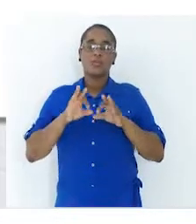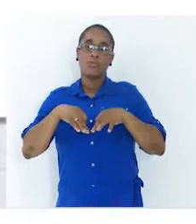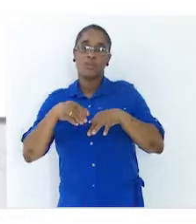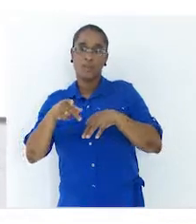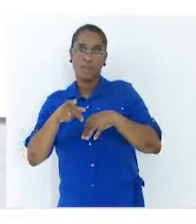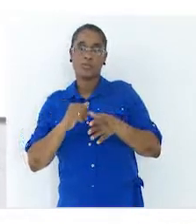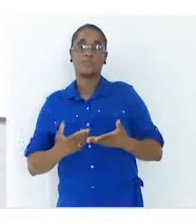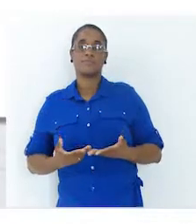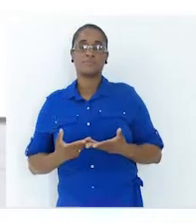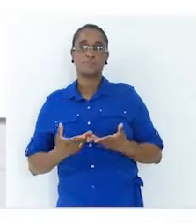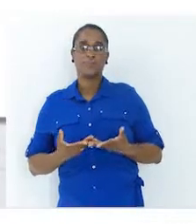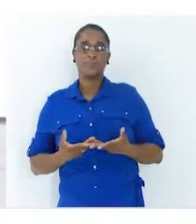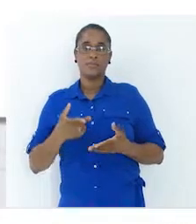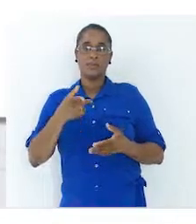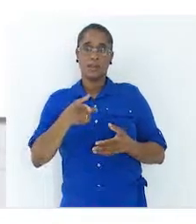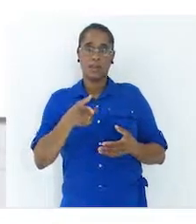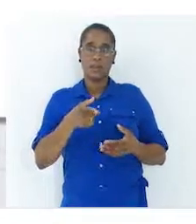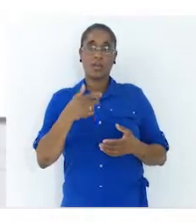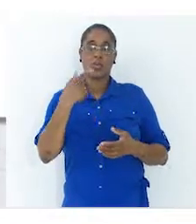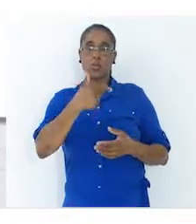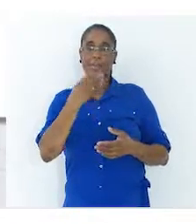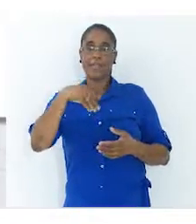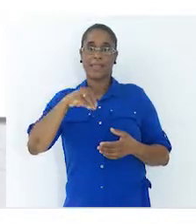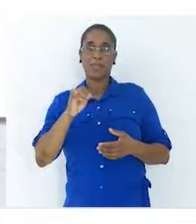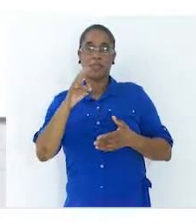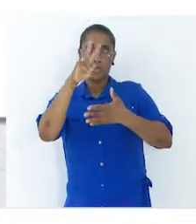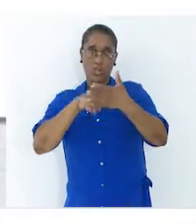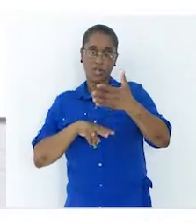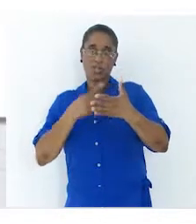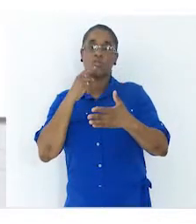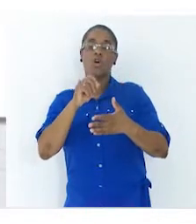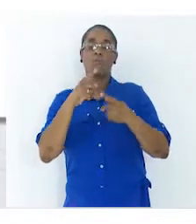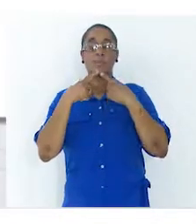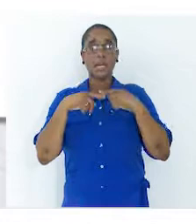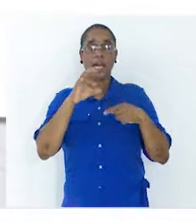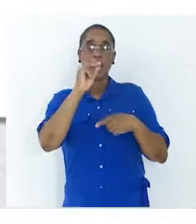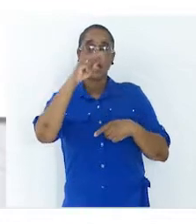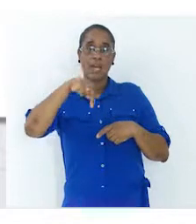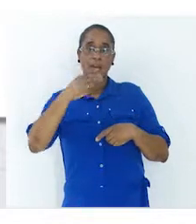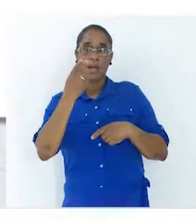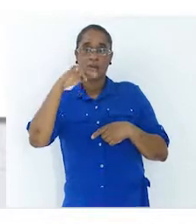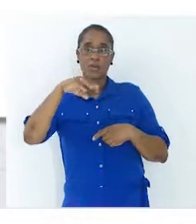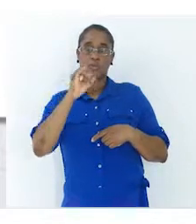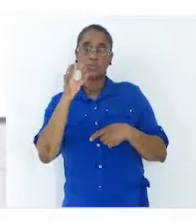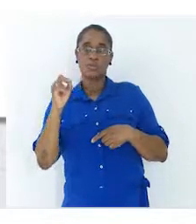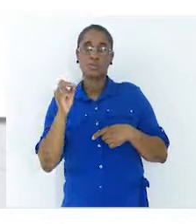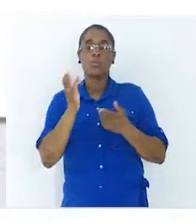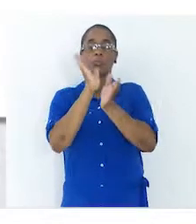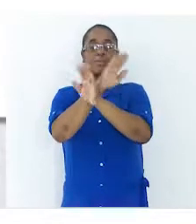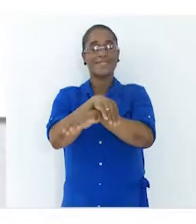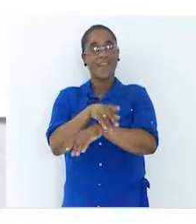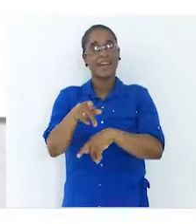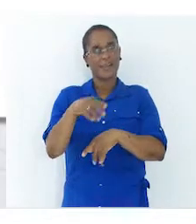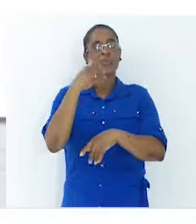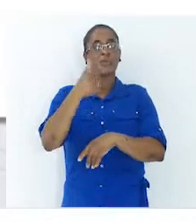aqui um tipo de texto que nós chamamos de anúncio publicitário. Muito